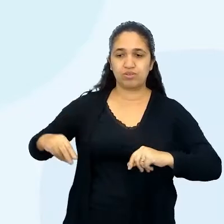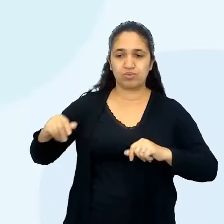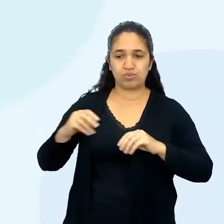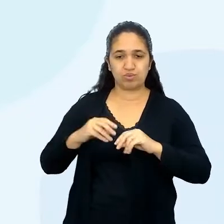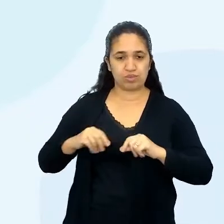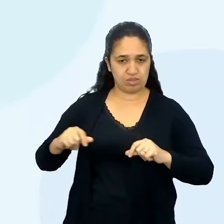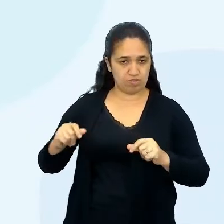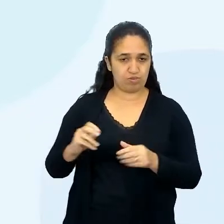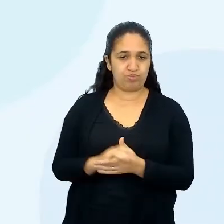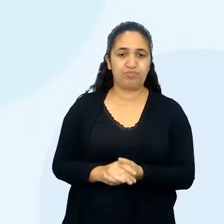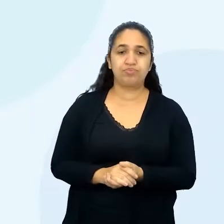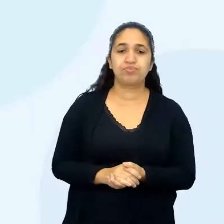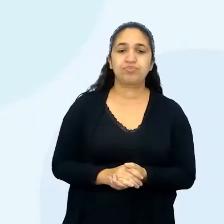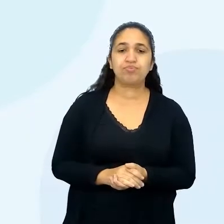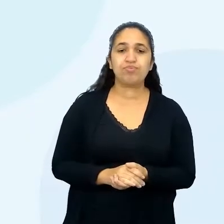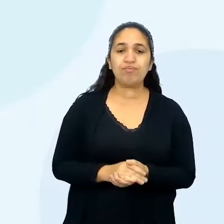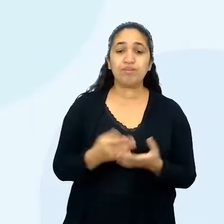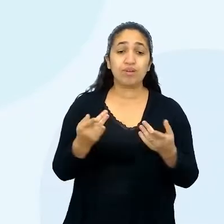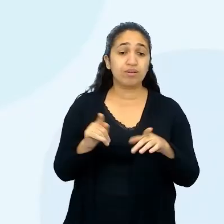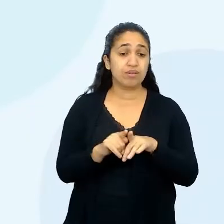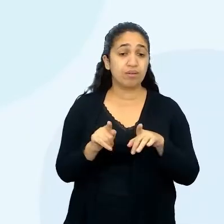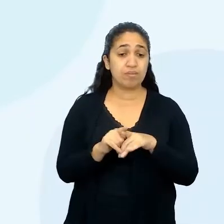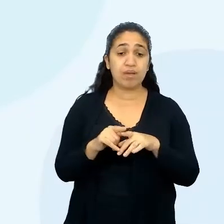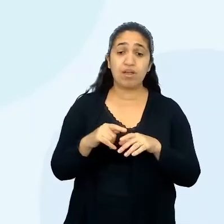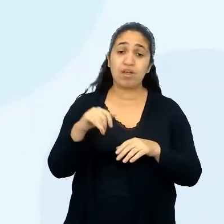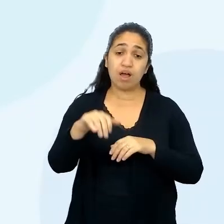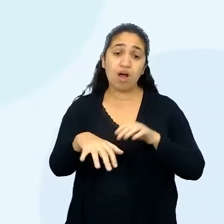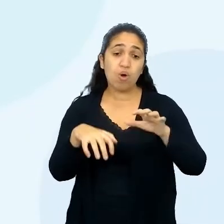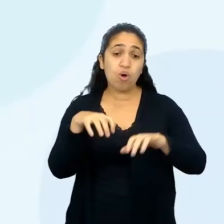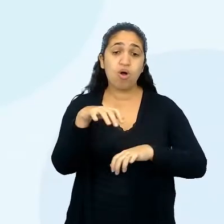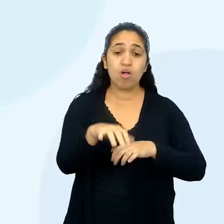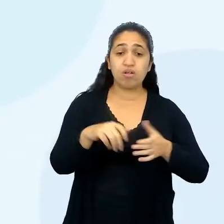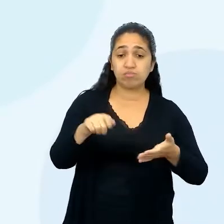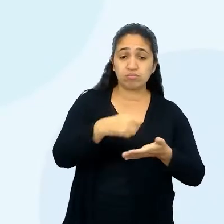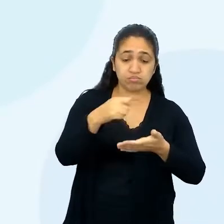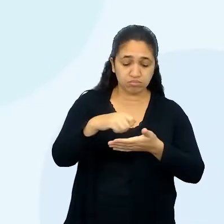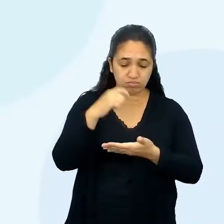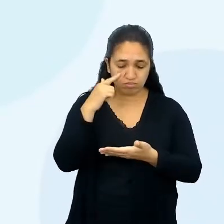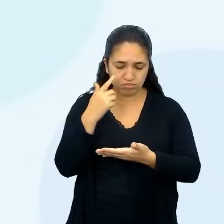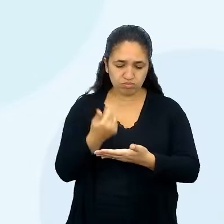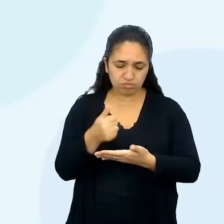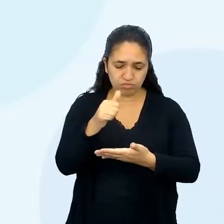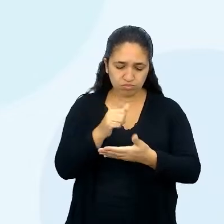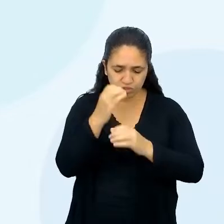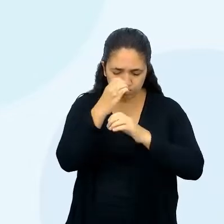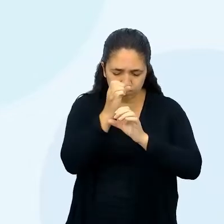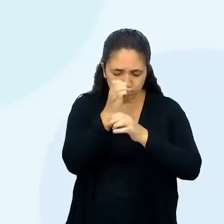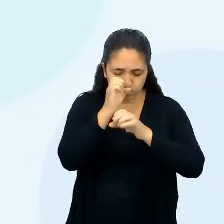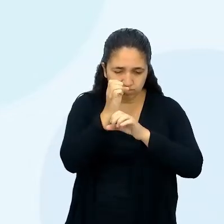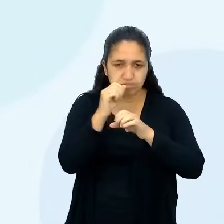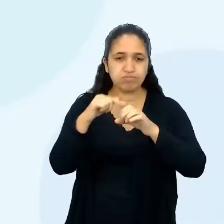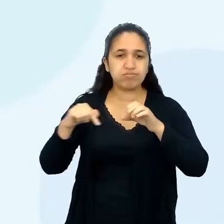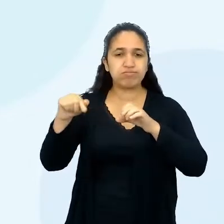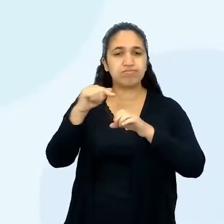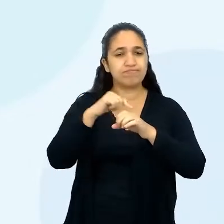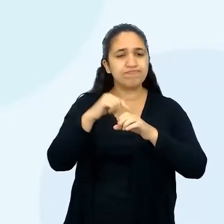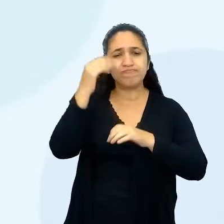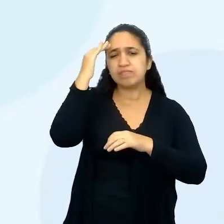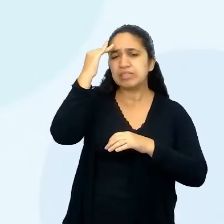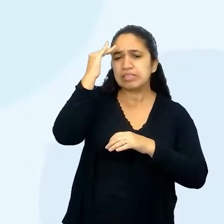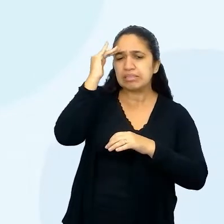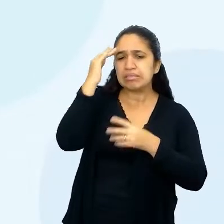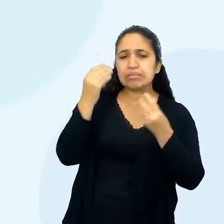características aí morfológicas. Além disso, temos a coleta de material para análise em laboratório, buscando entender